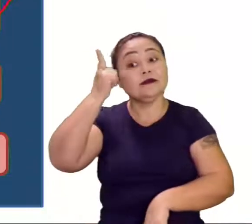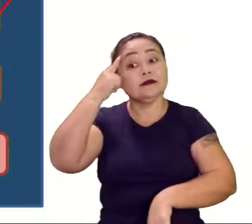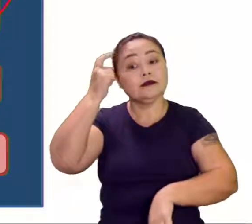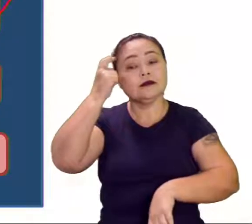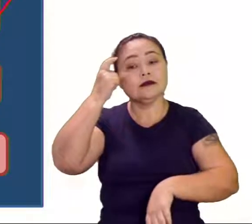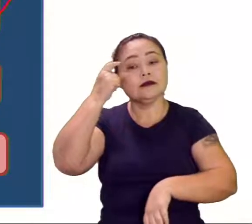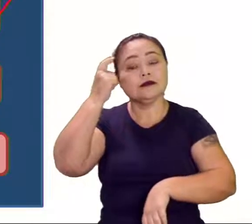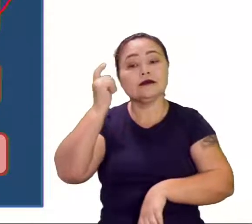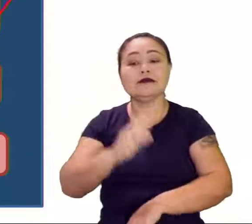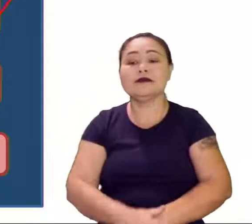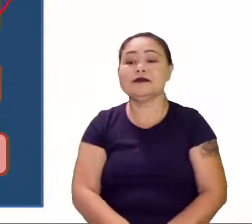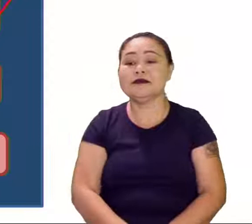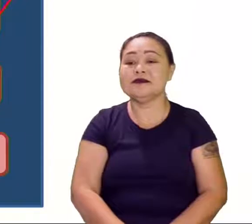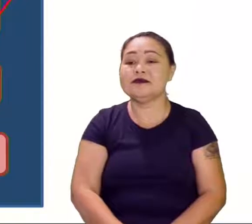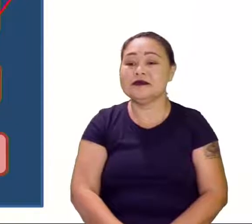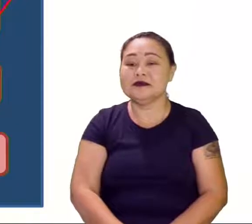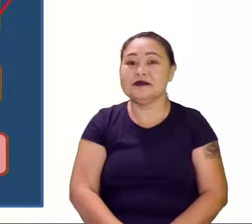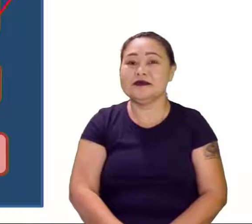Pensando.